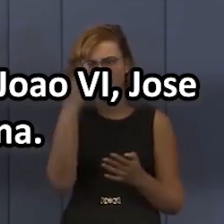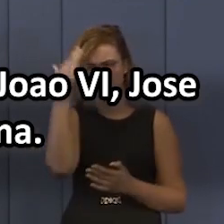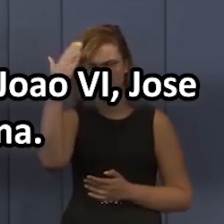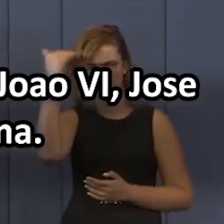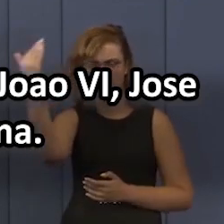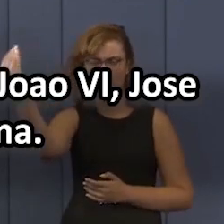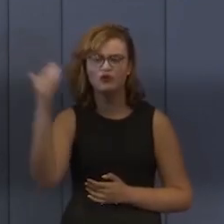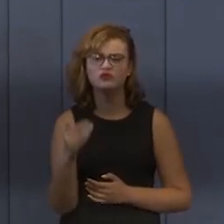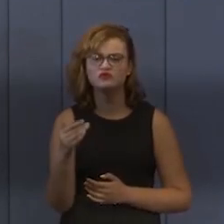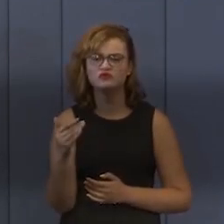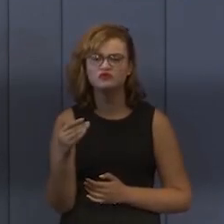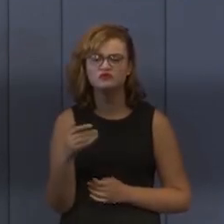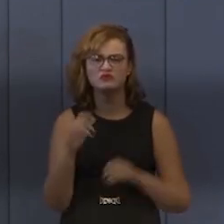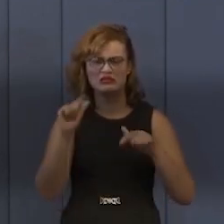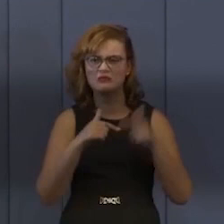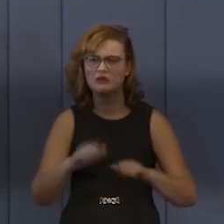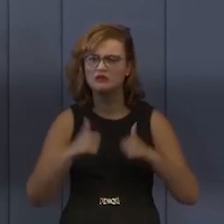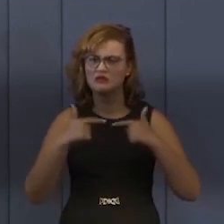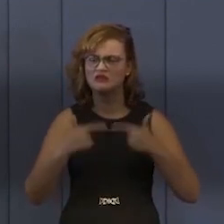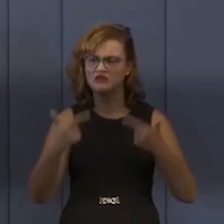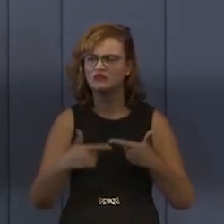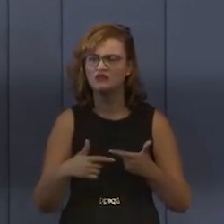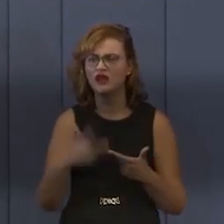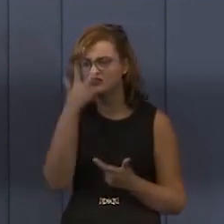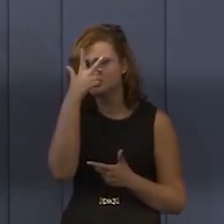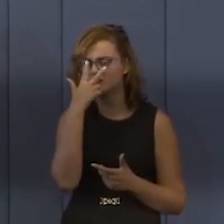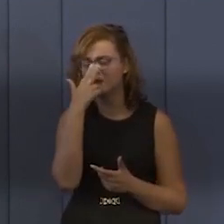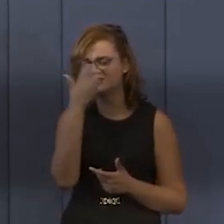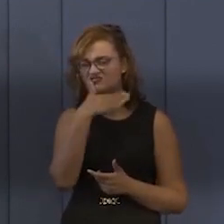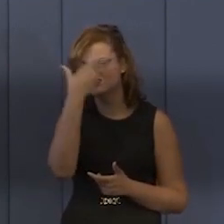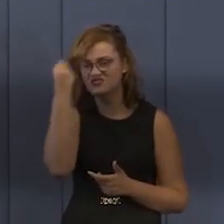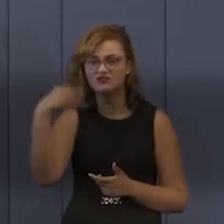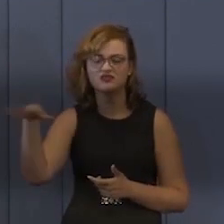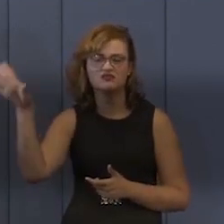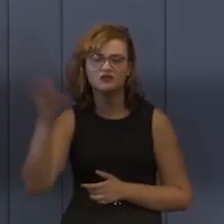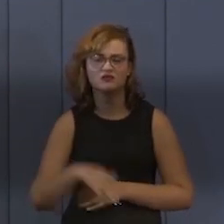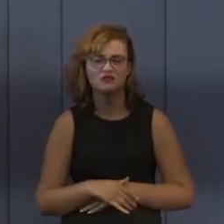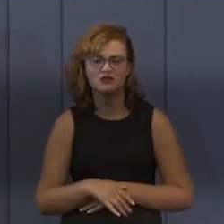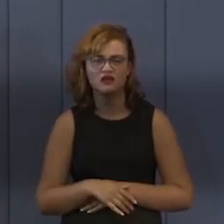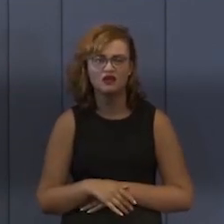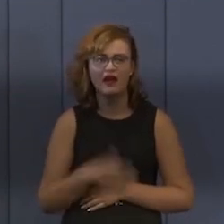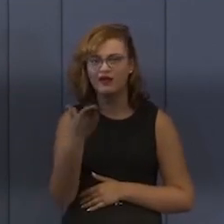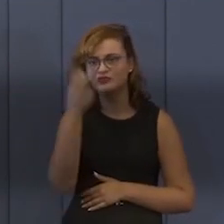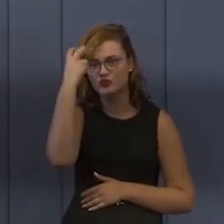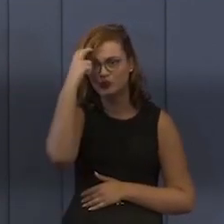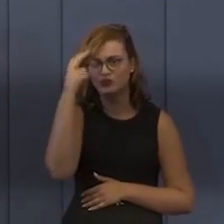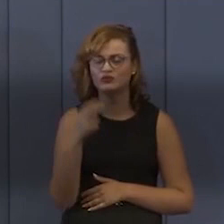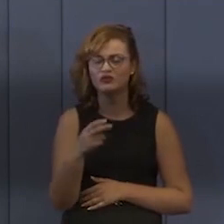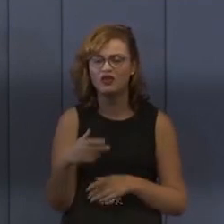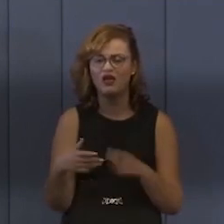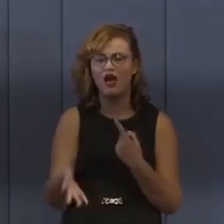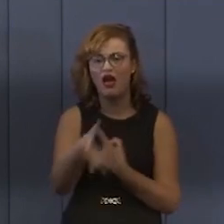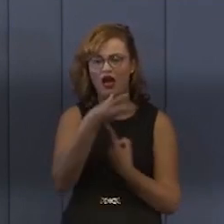Imperatriz Leopoldina, a gente destruiu os nossos heróis. Destruiu, assassinou a reputação deles. E sem esses heróis eu não consigo